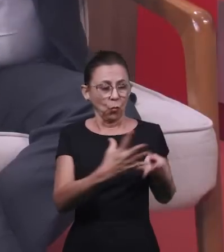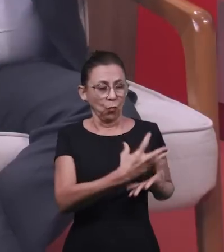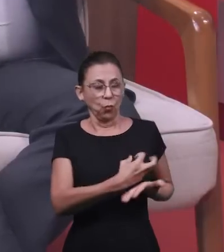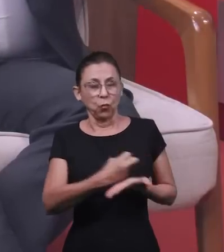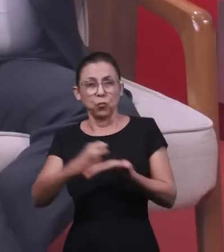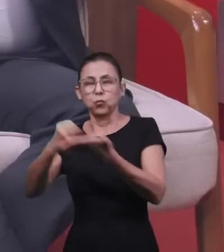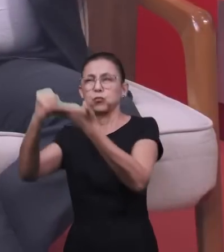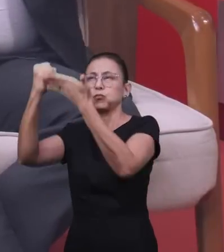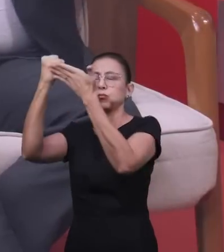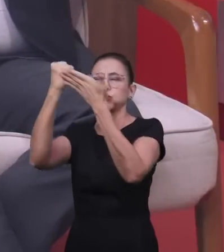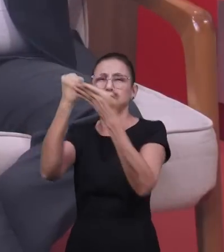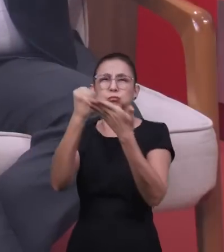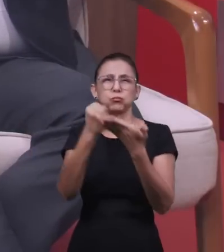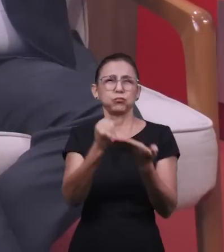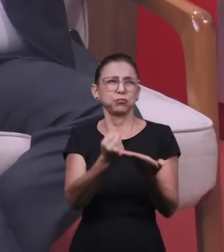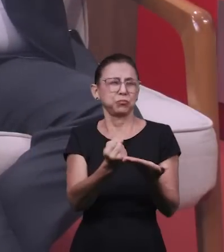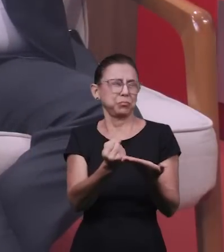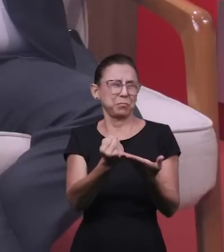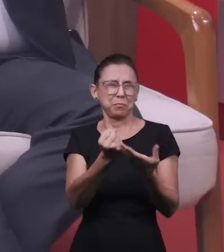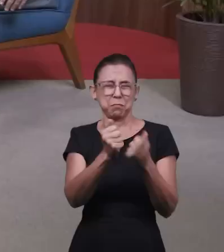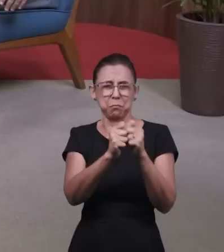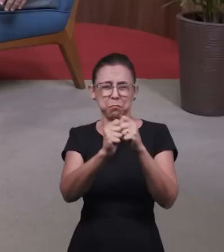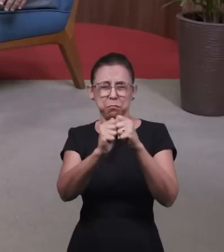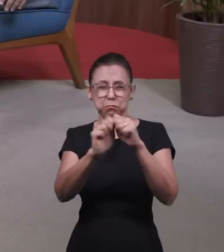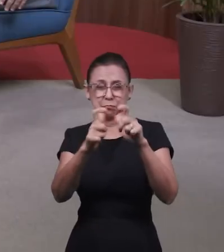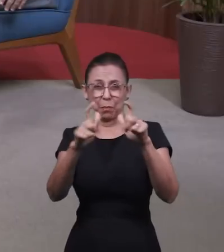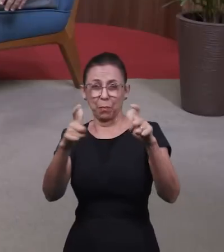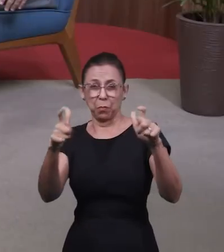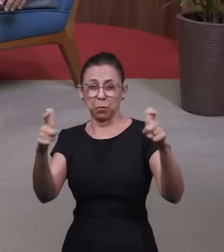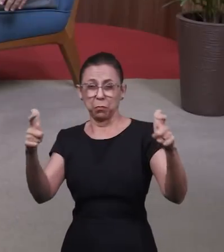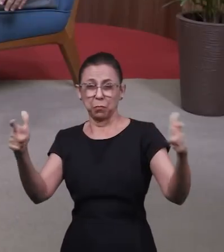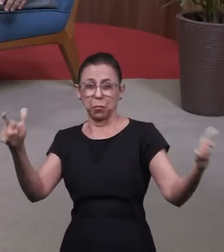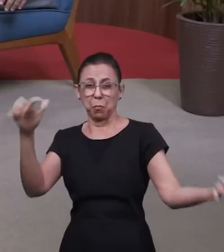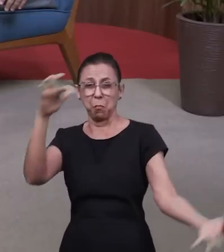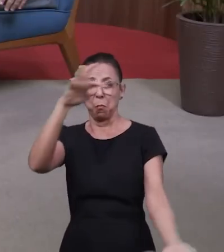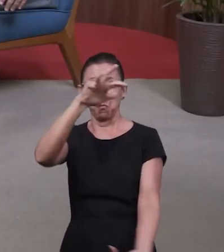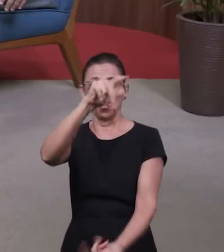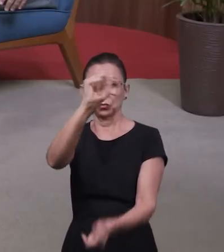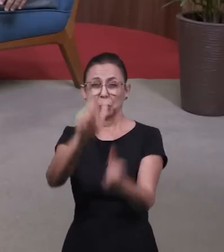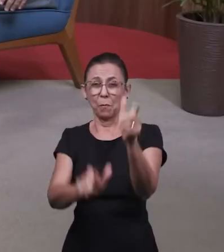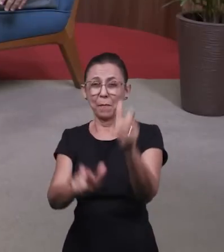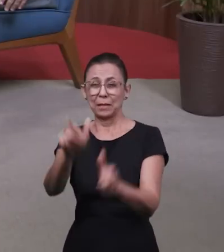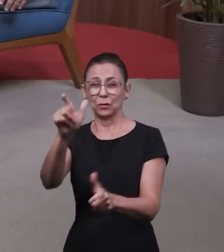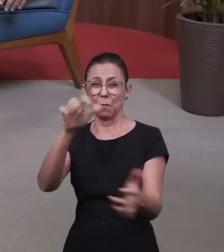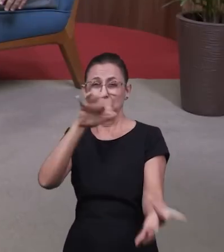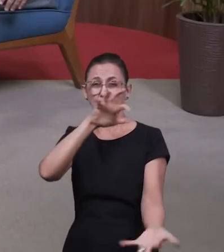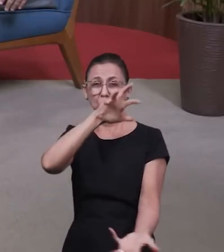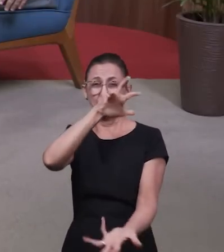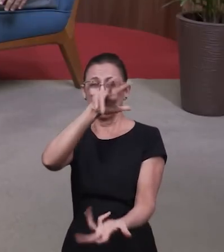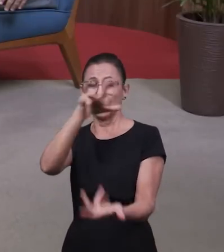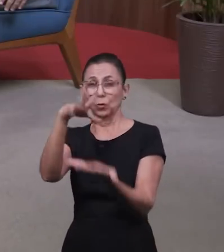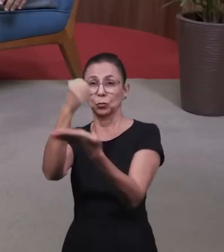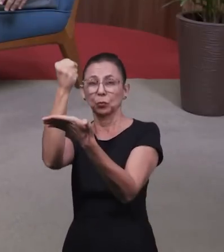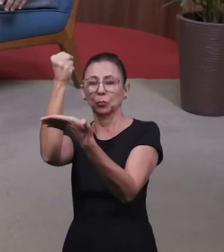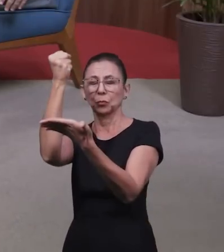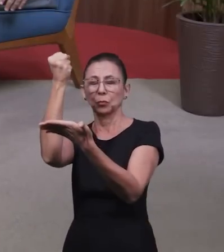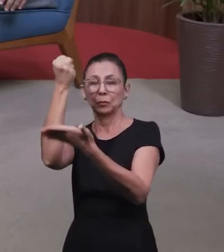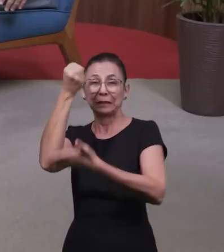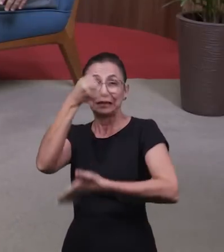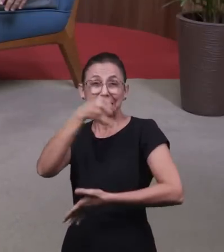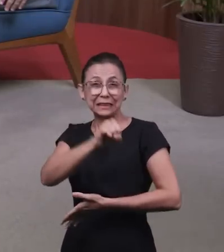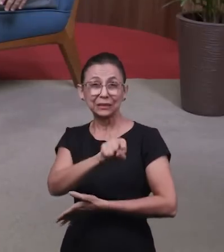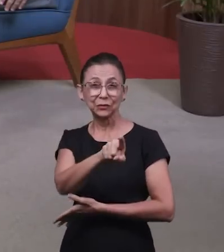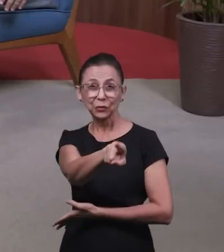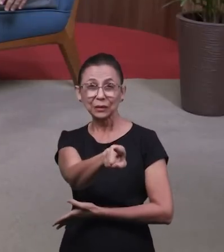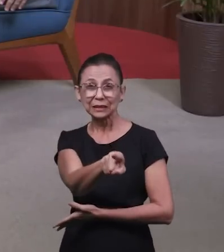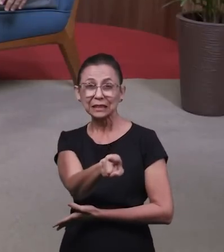subir, tantos outros milhões ao redor do mundo vão subir. Quem não estiver preparado, abriu,